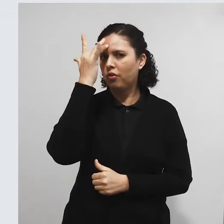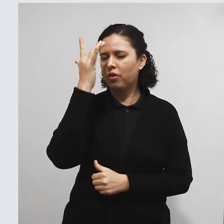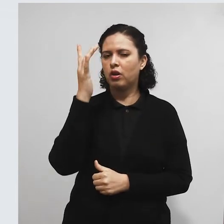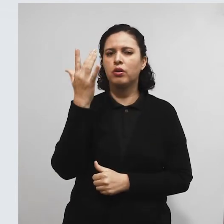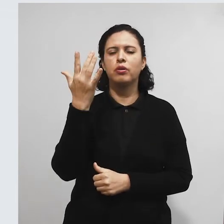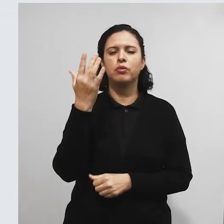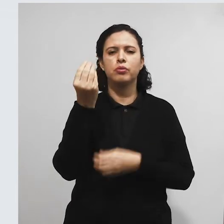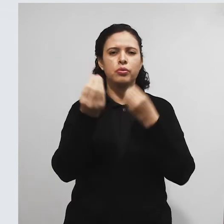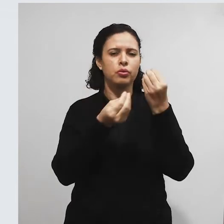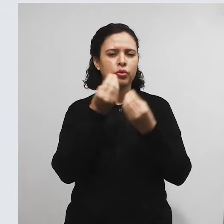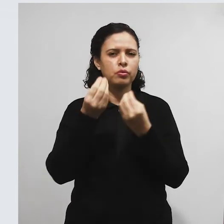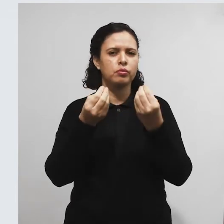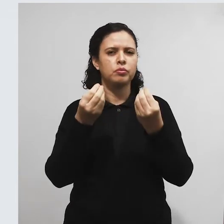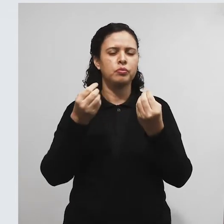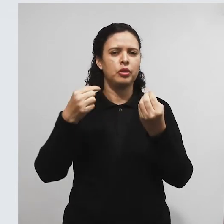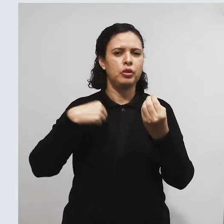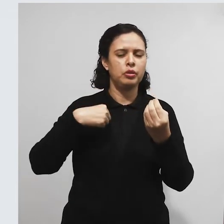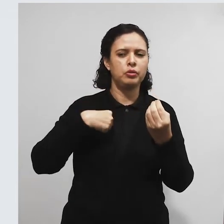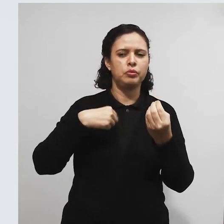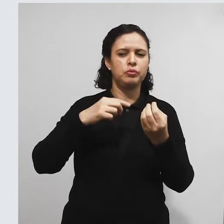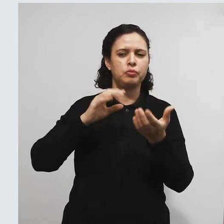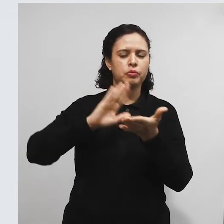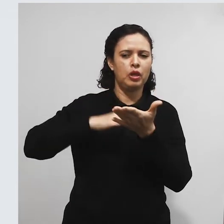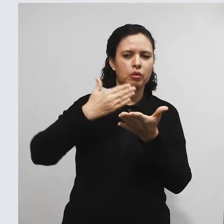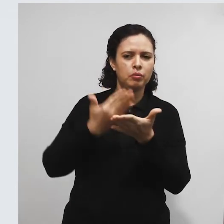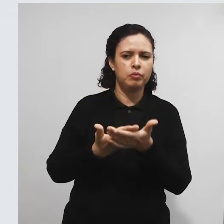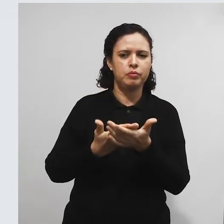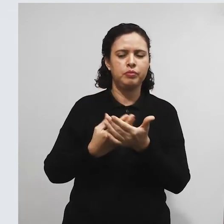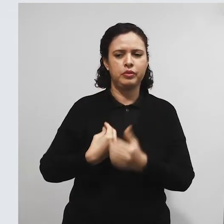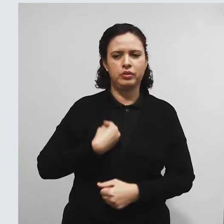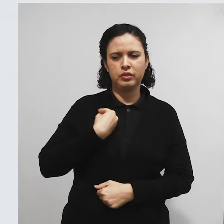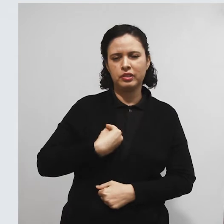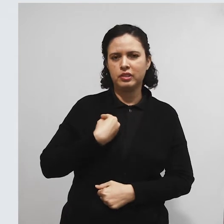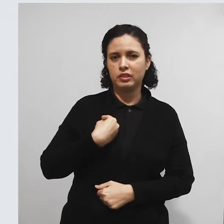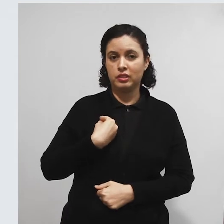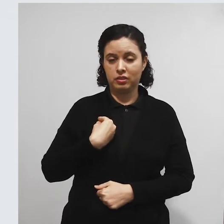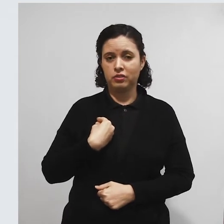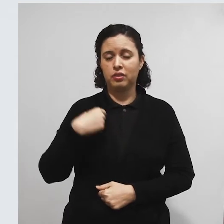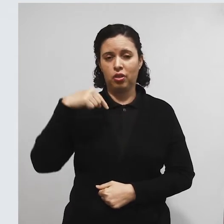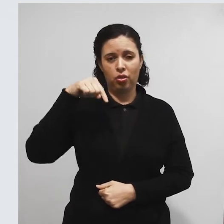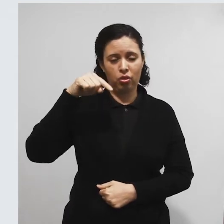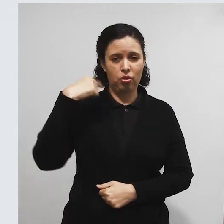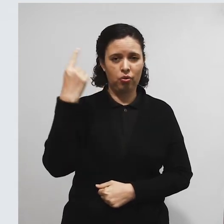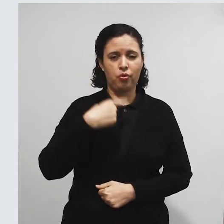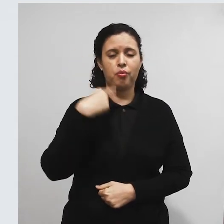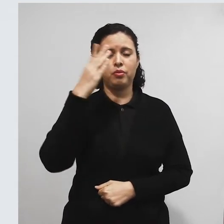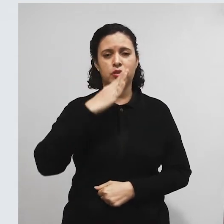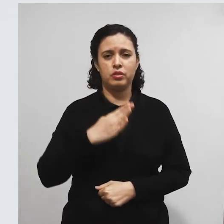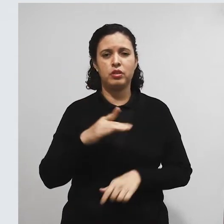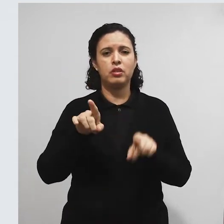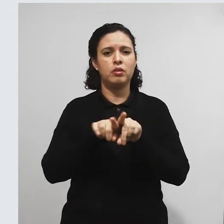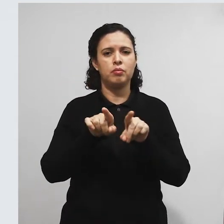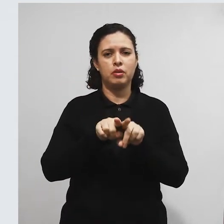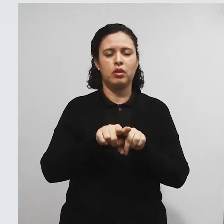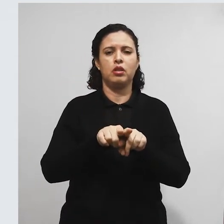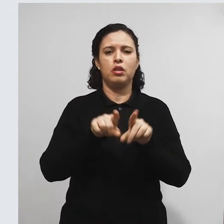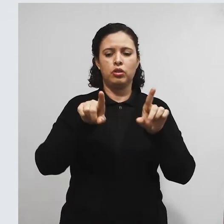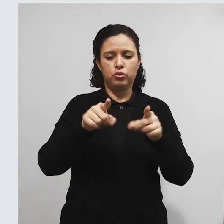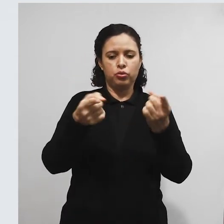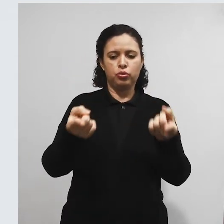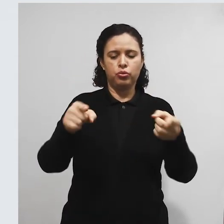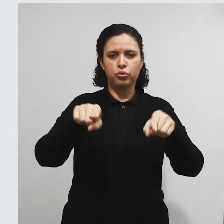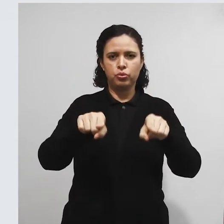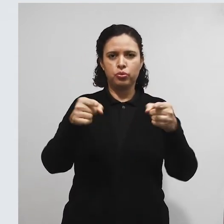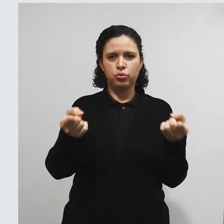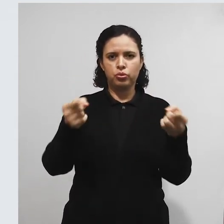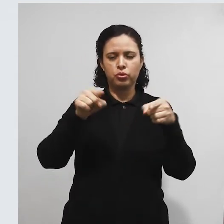que eu interpreto o carnaval na vida de nós brasileiros? O churrasco, né, o momento em que as pessoas fazem churrasco, por